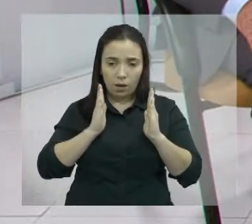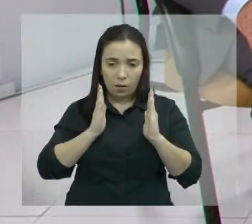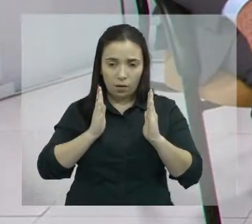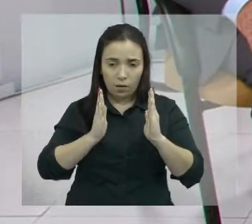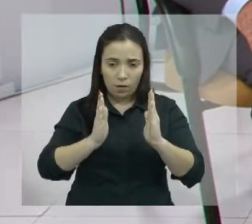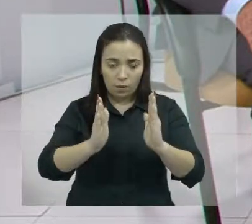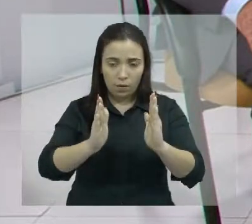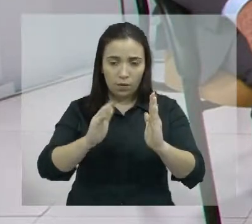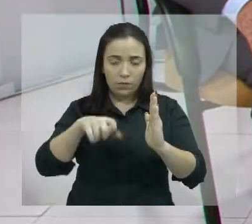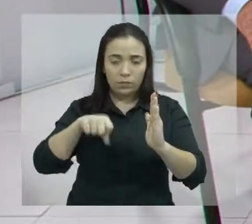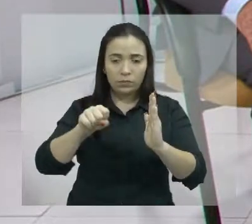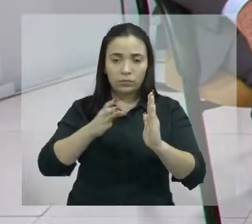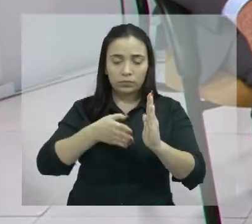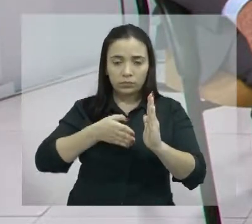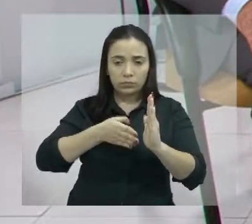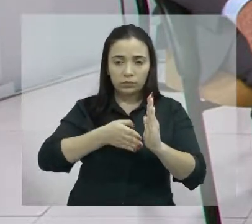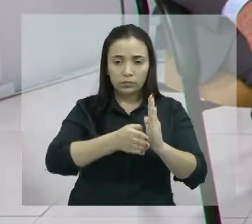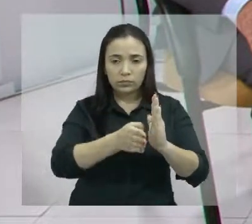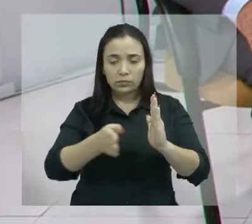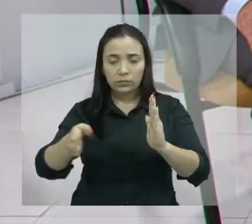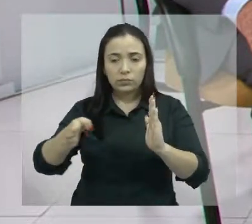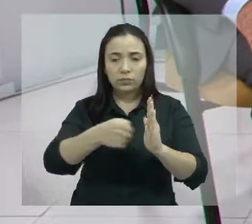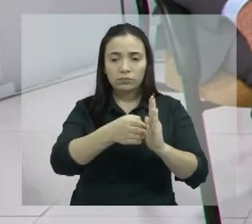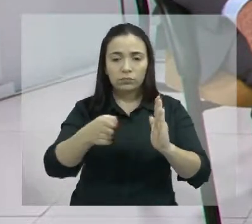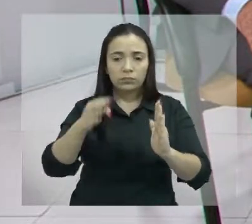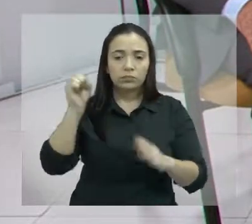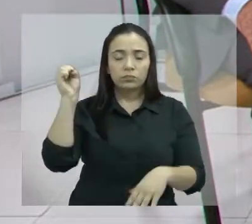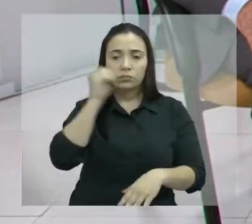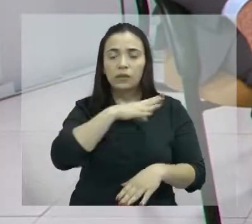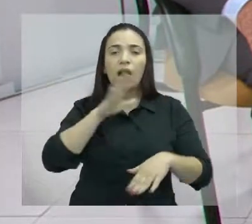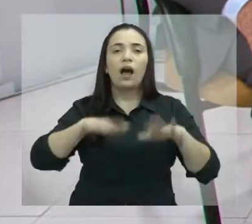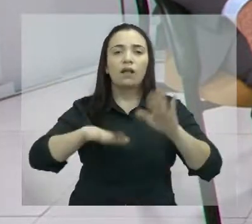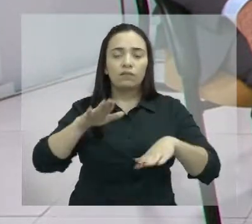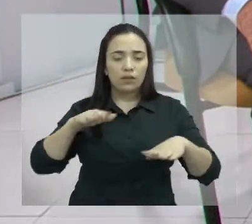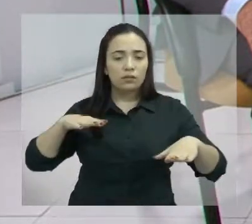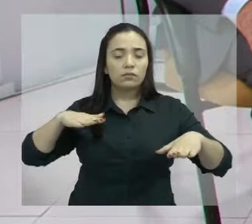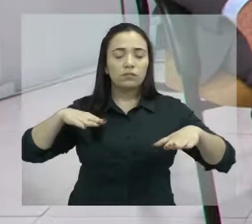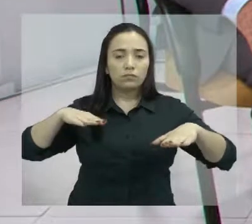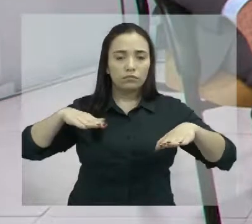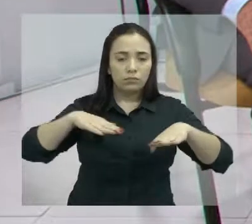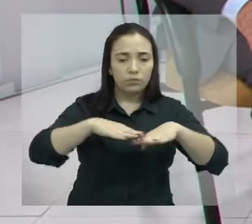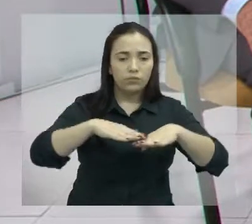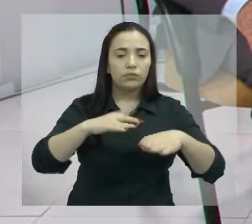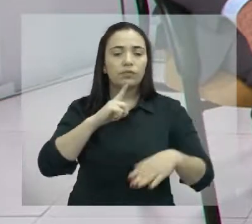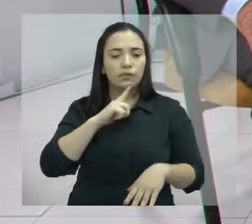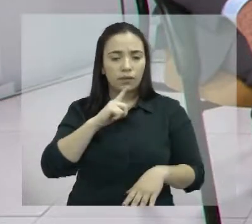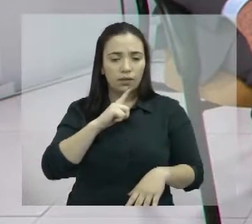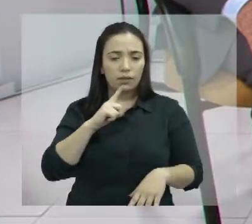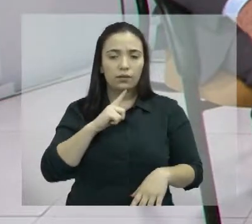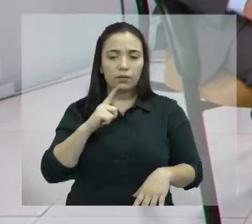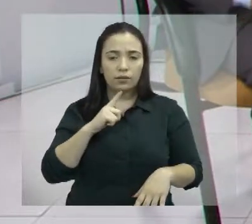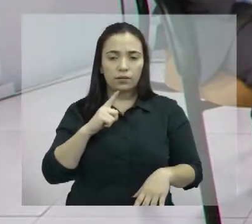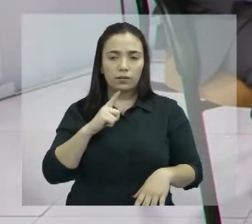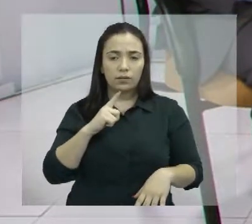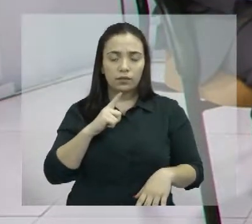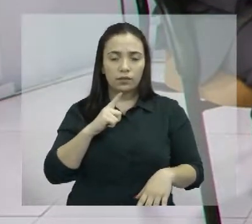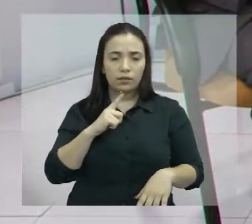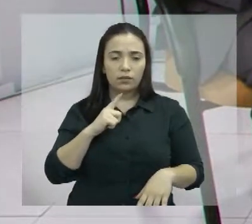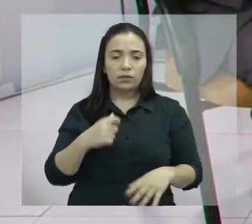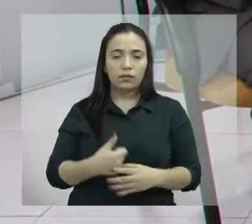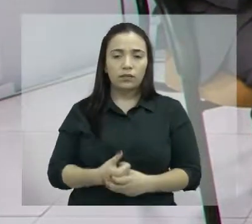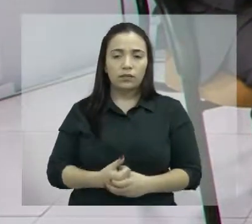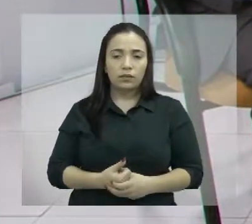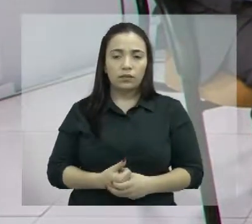brecha ele aparece de repente de um outro lado e acaba se chocando com um veículo de portas. Aliás, de 4 rodas ou